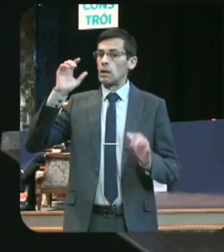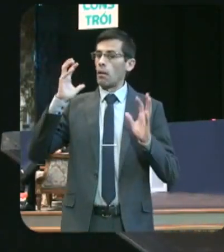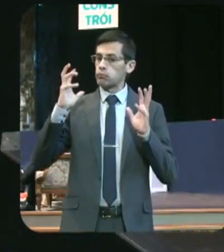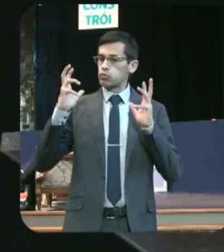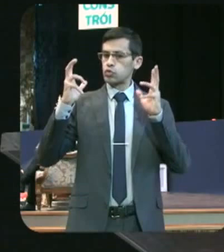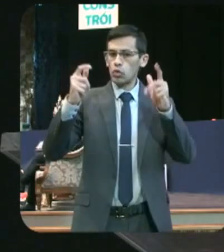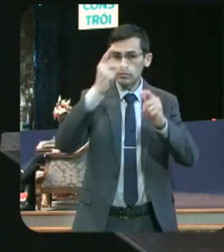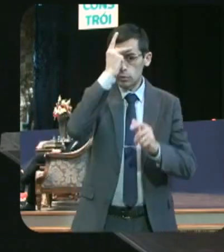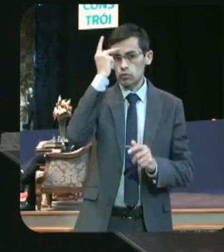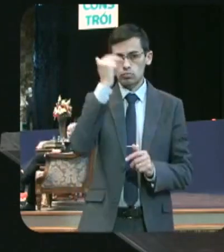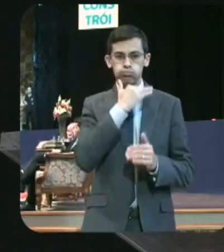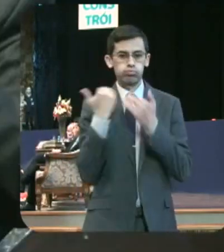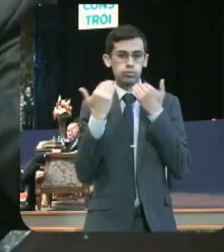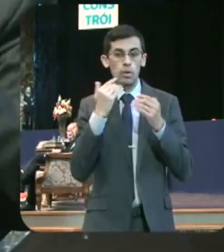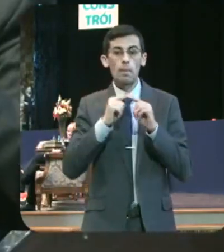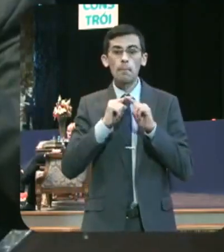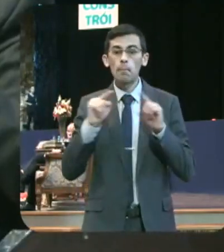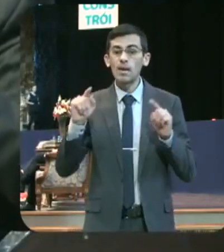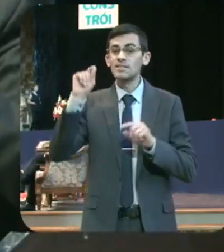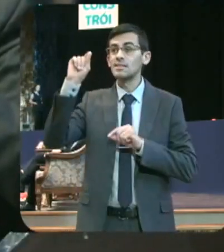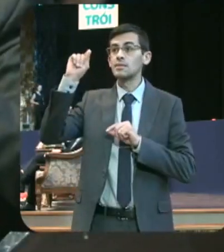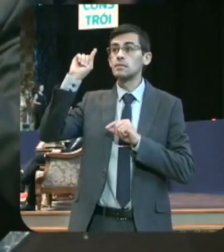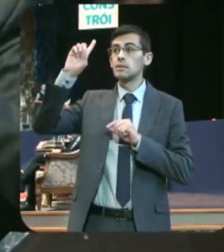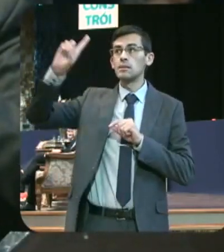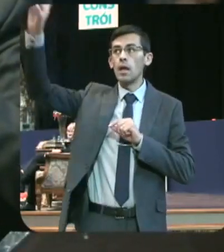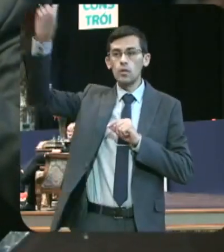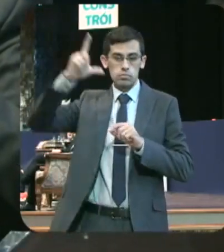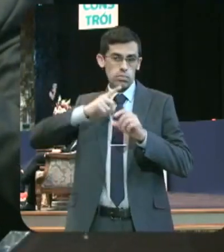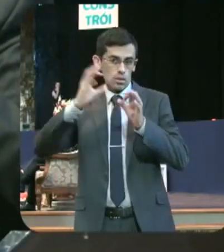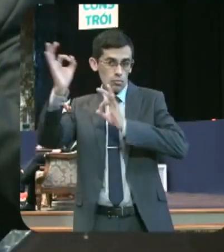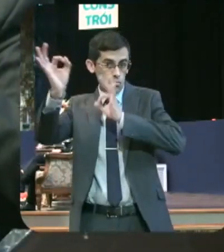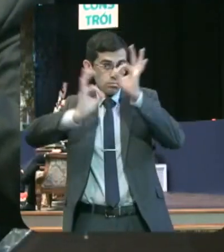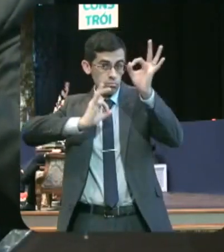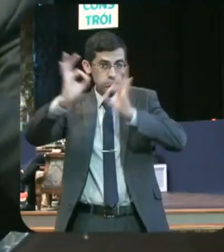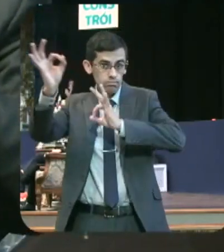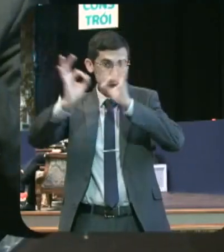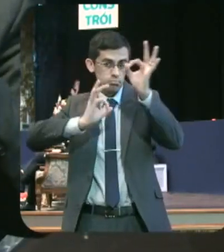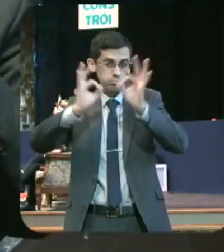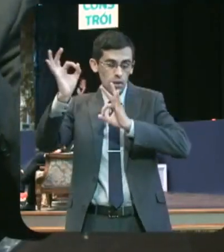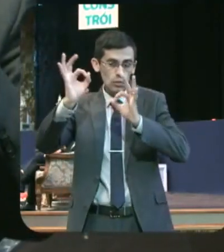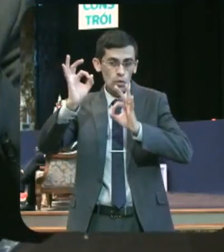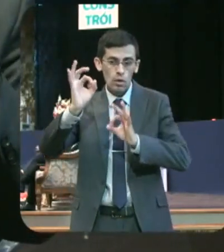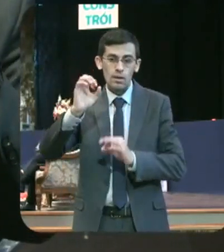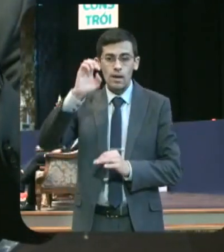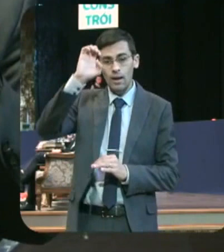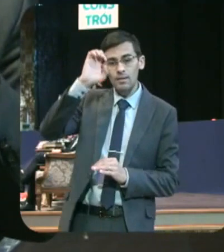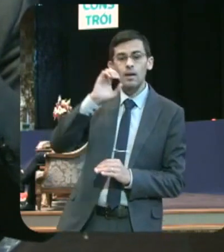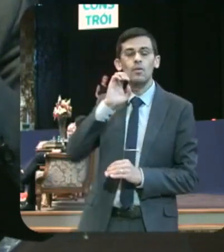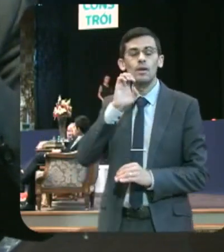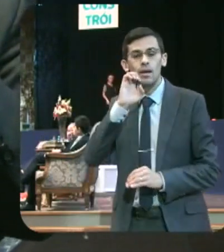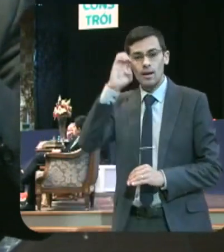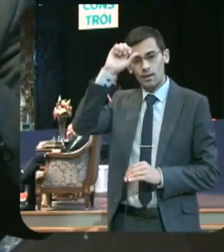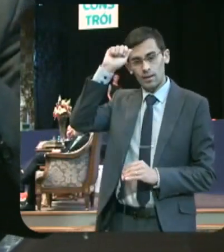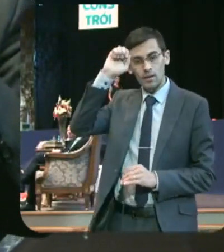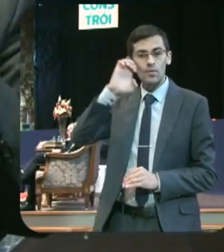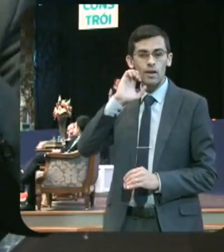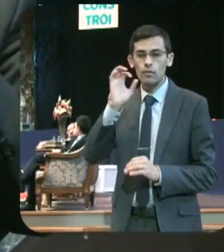hora, Deus adiou a sentença da morte. Eles não morreram